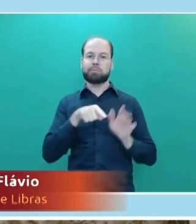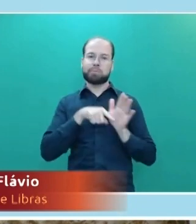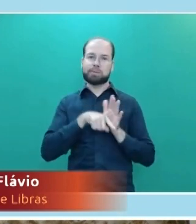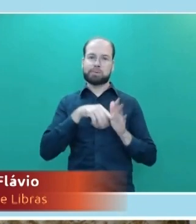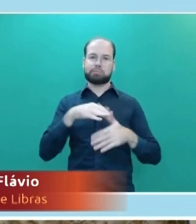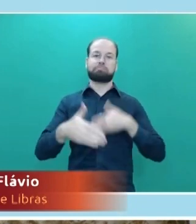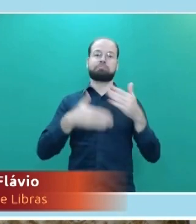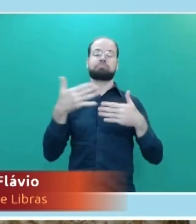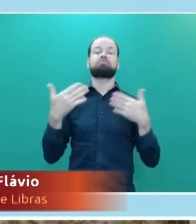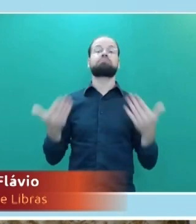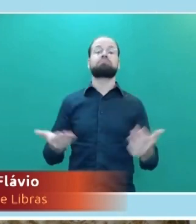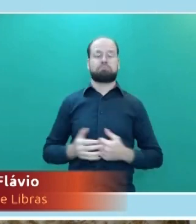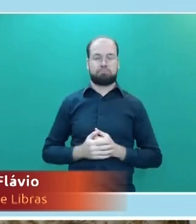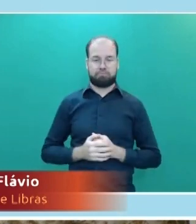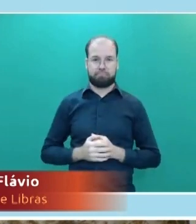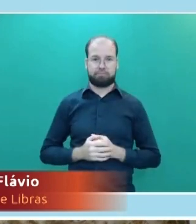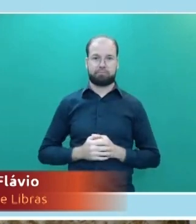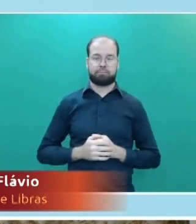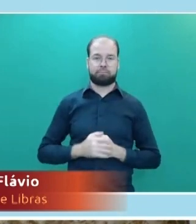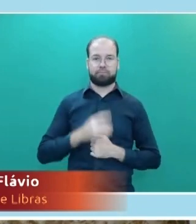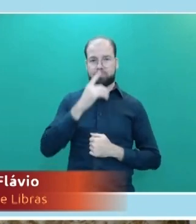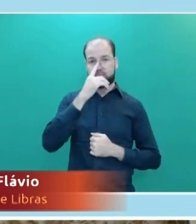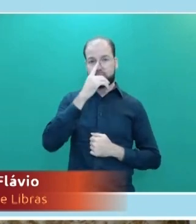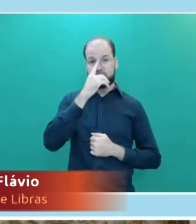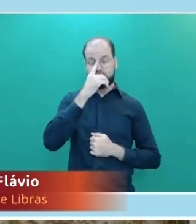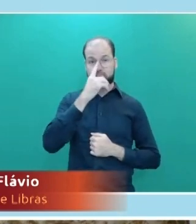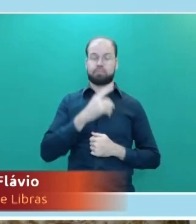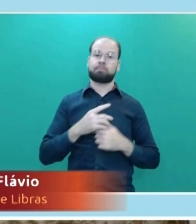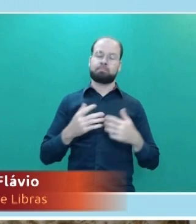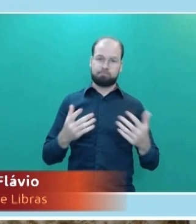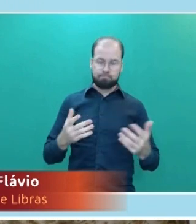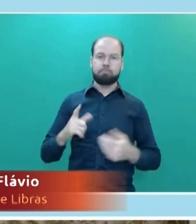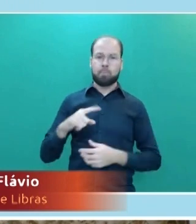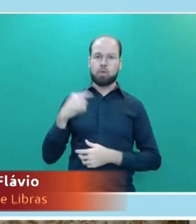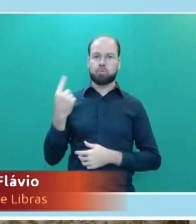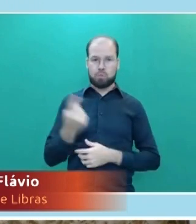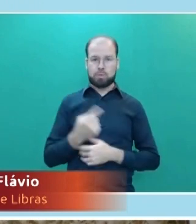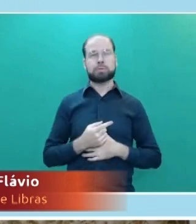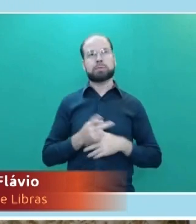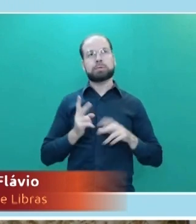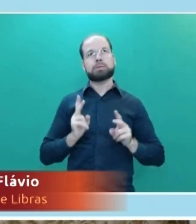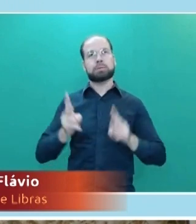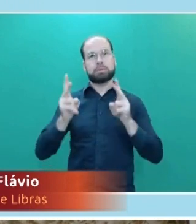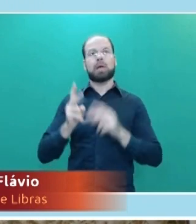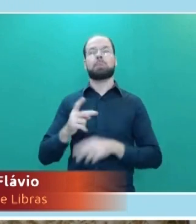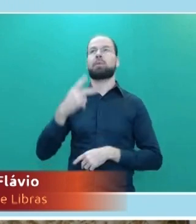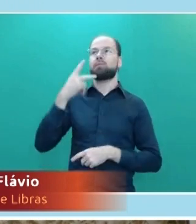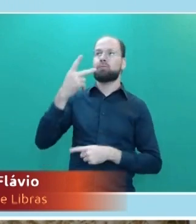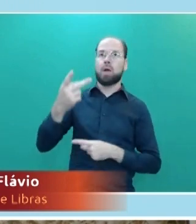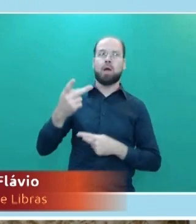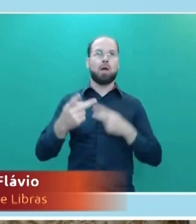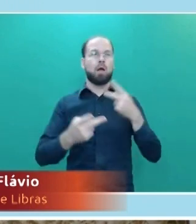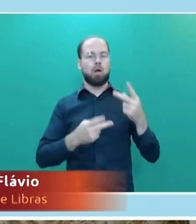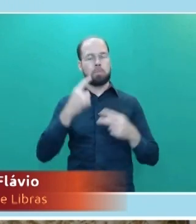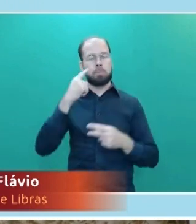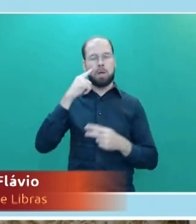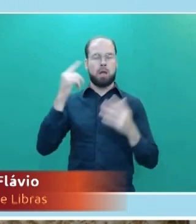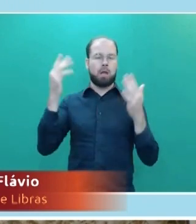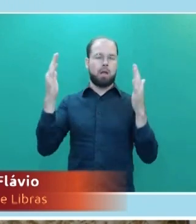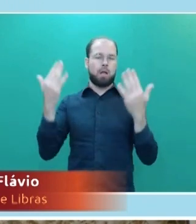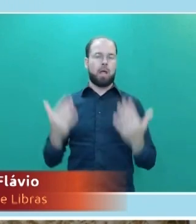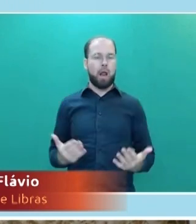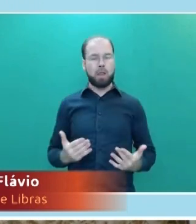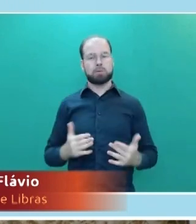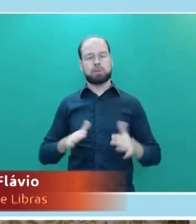Então, a gente tende a fazer uma análise, muitas